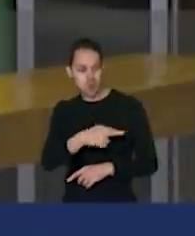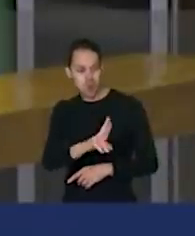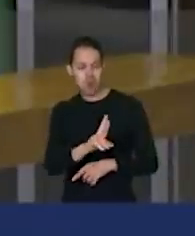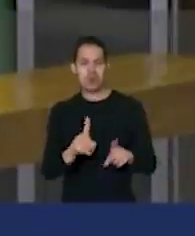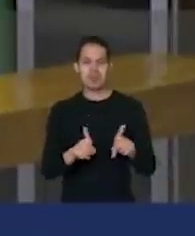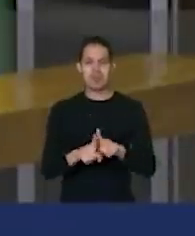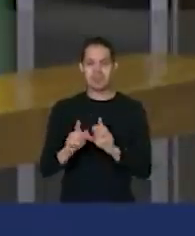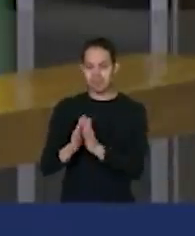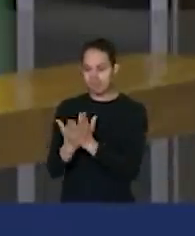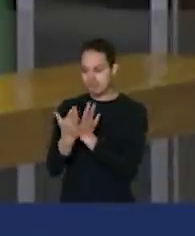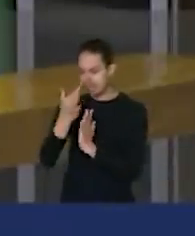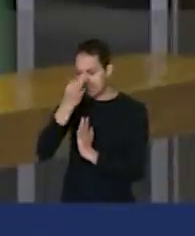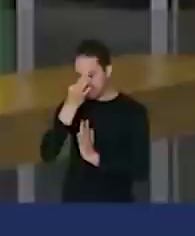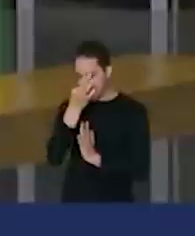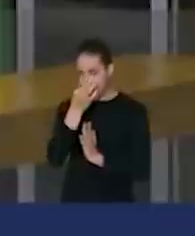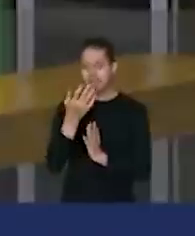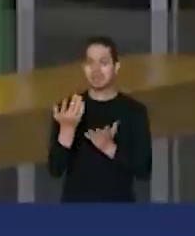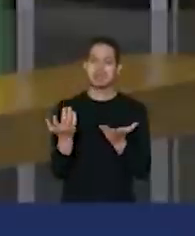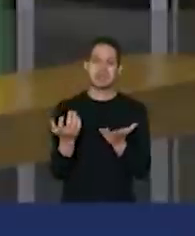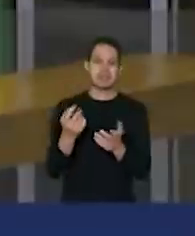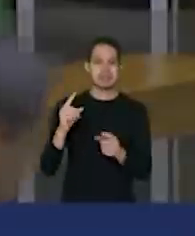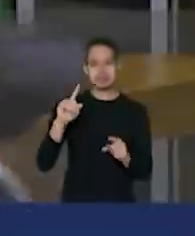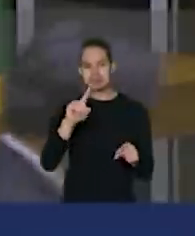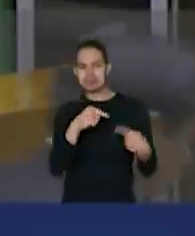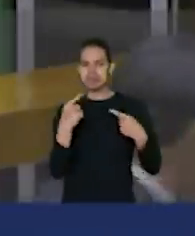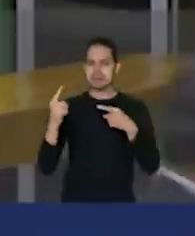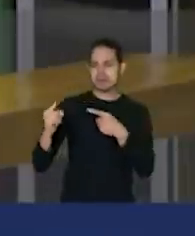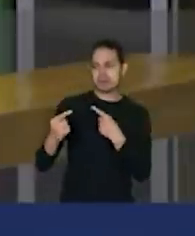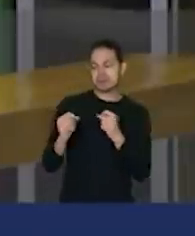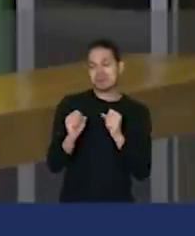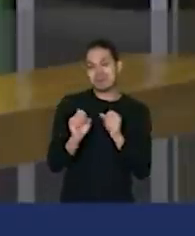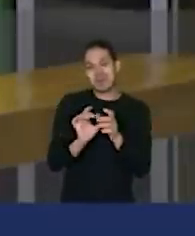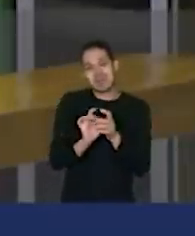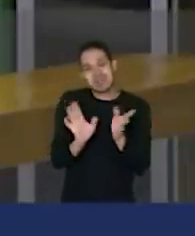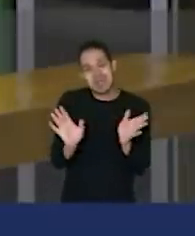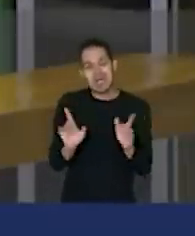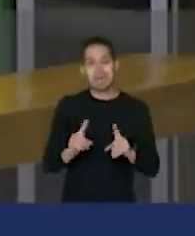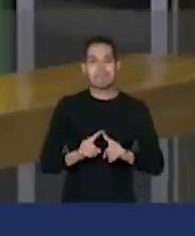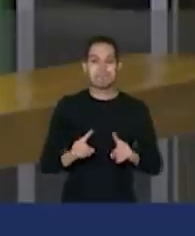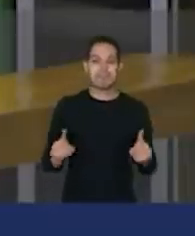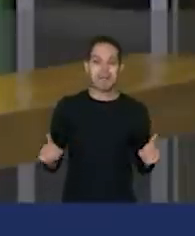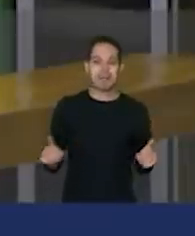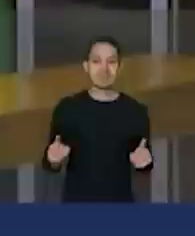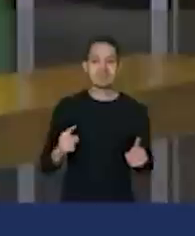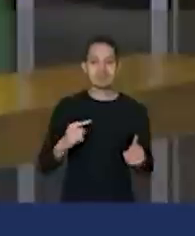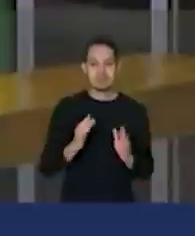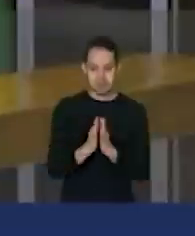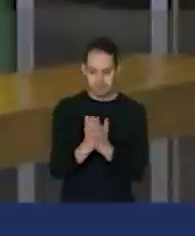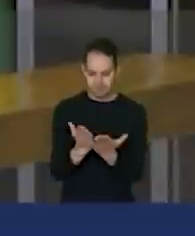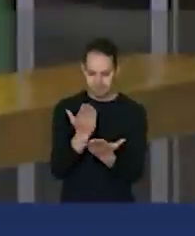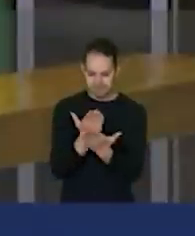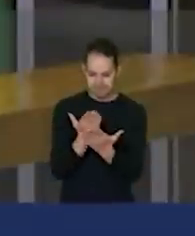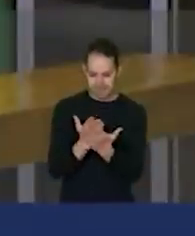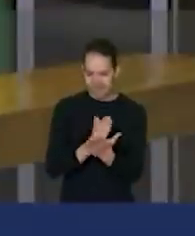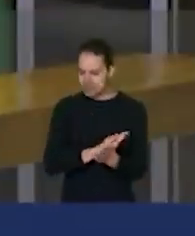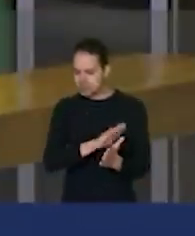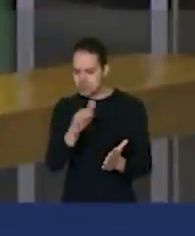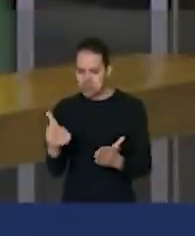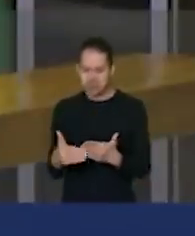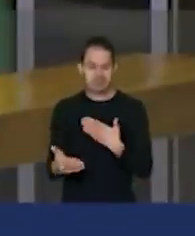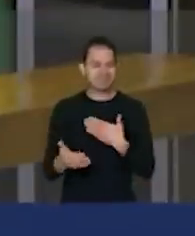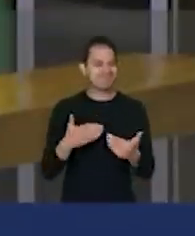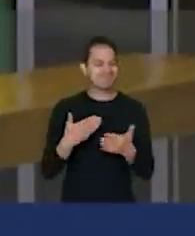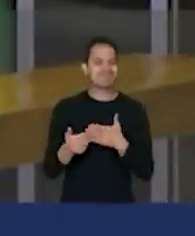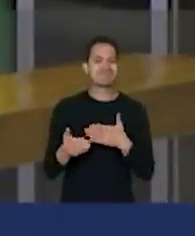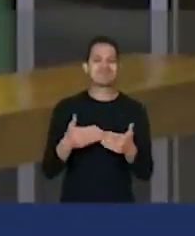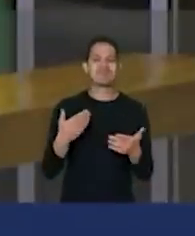evangélicos podem até me criticar por isso mas nem que eu estude a Bíblia toda eu conseguirei